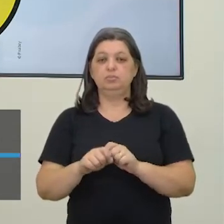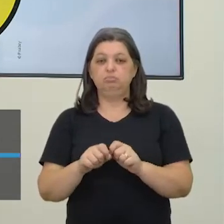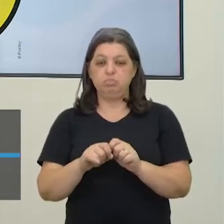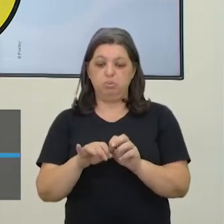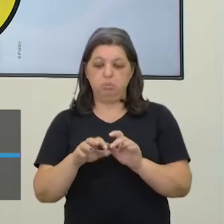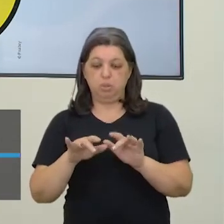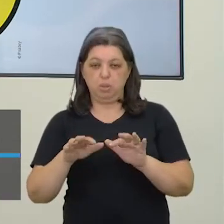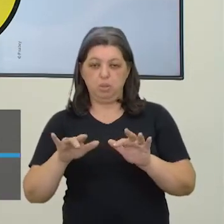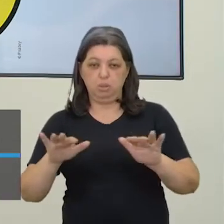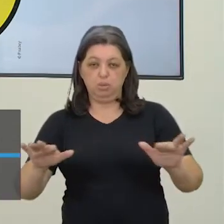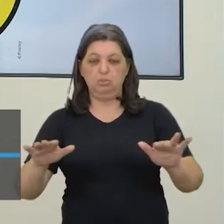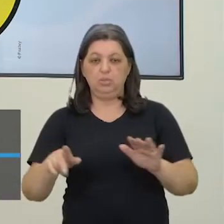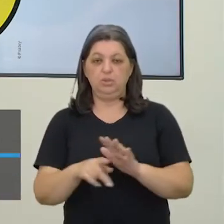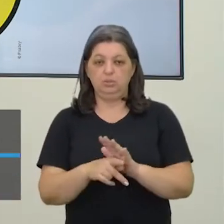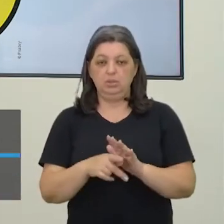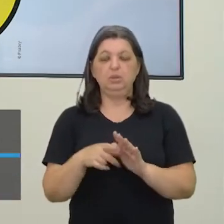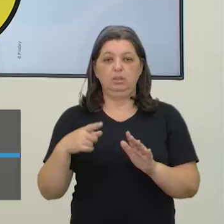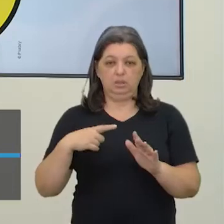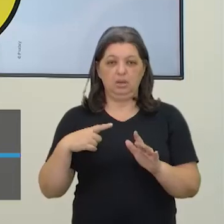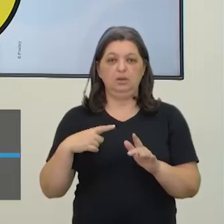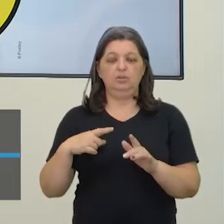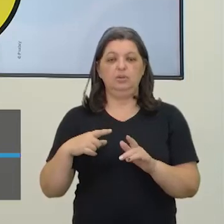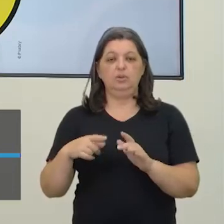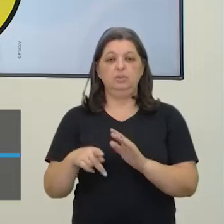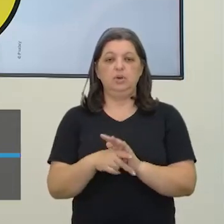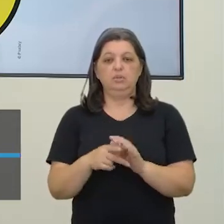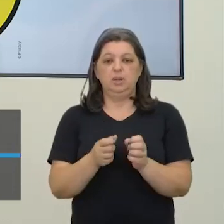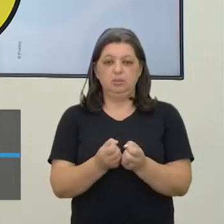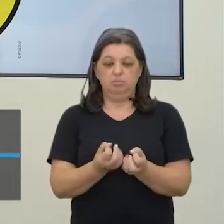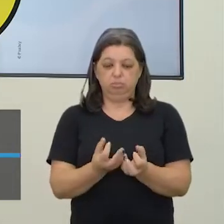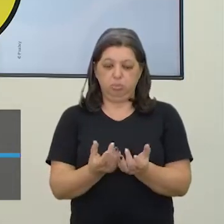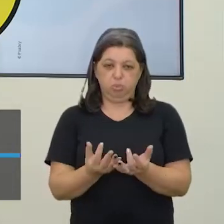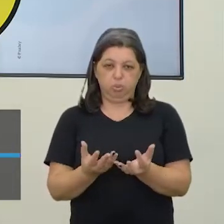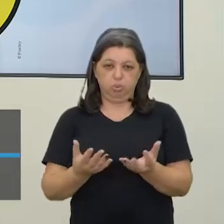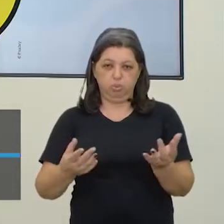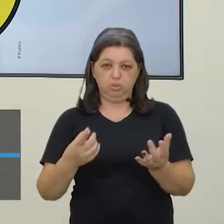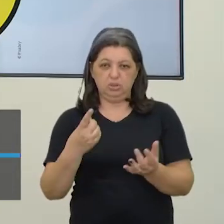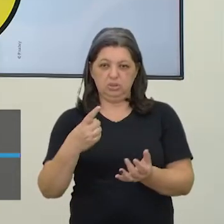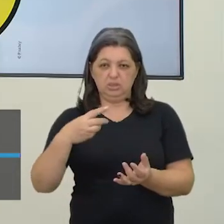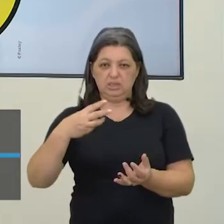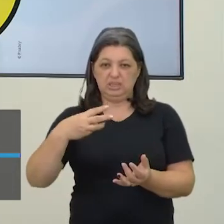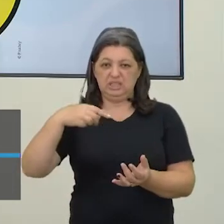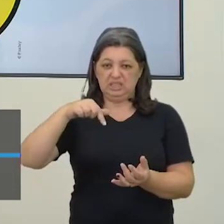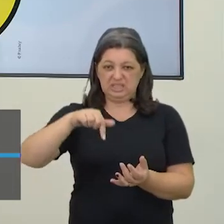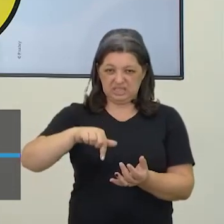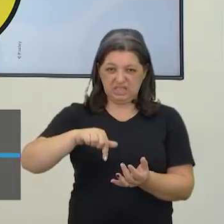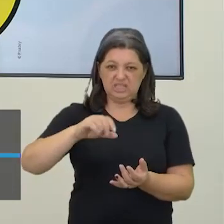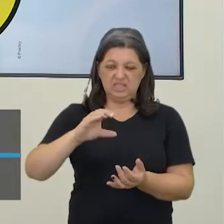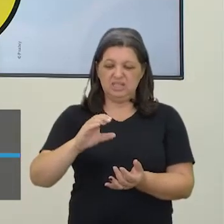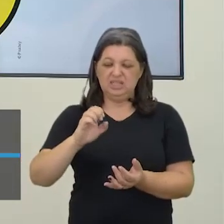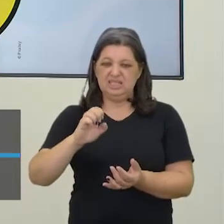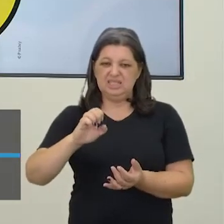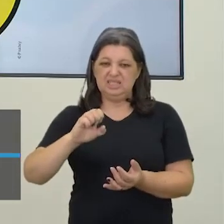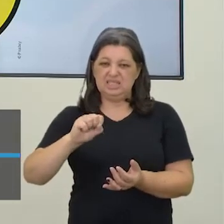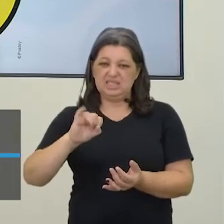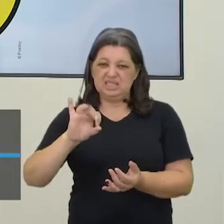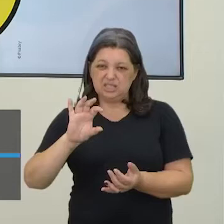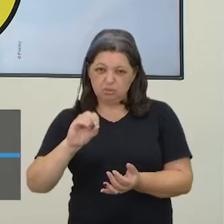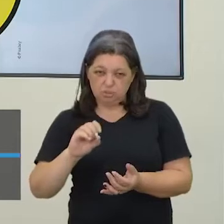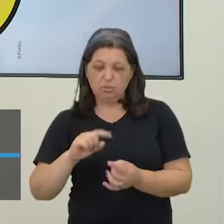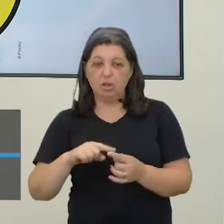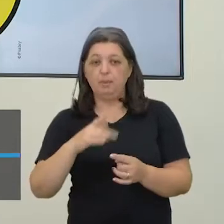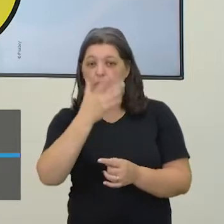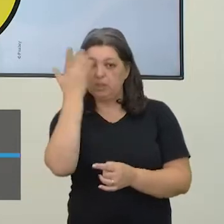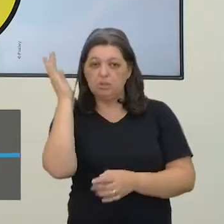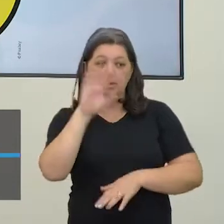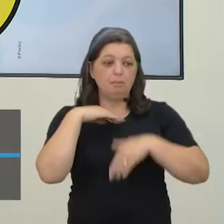Goiânia. Houve um vazamento de uma cápsula de Césio 137. Essa é a notícia. Pessoas estão morrendo, pessoa